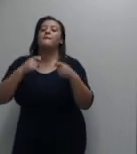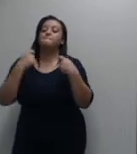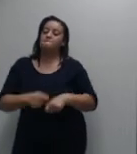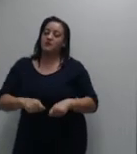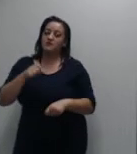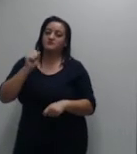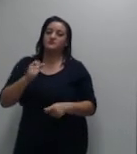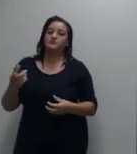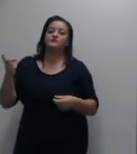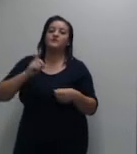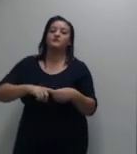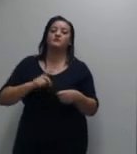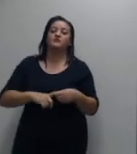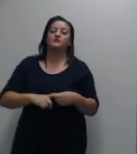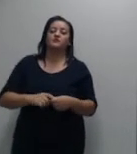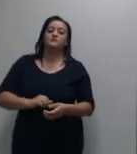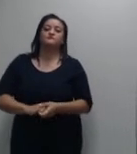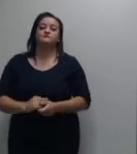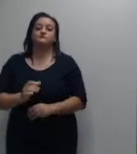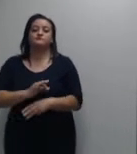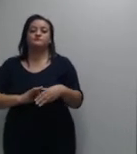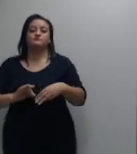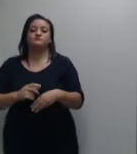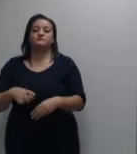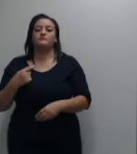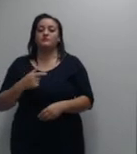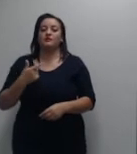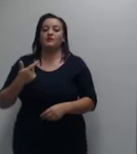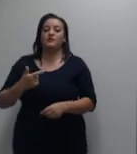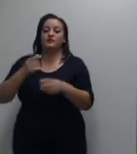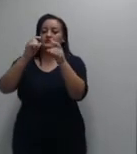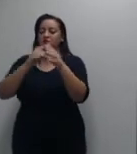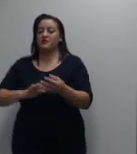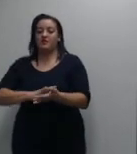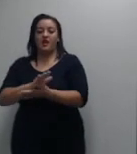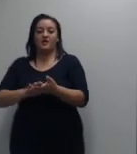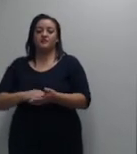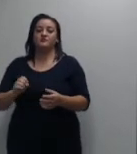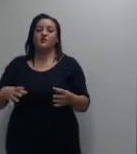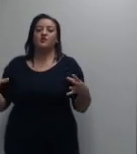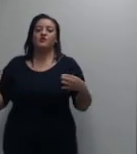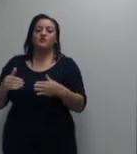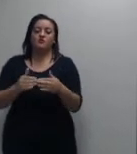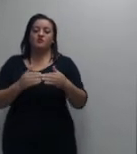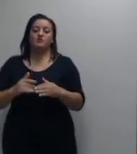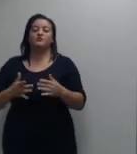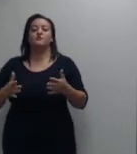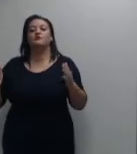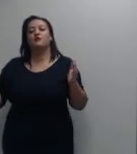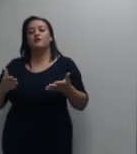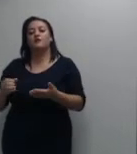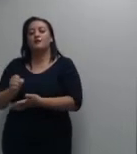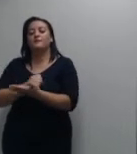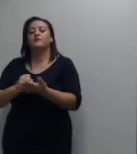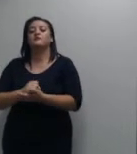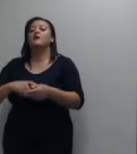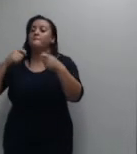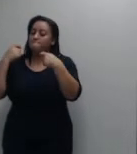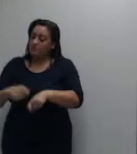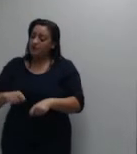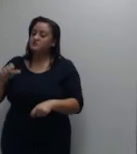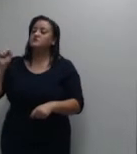voltamos eu nem mais digitar acompanha Então eu estou agora baseado o que pode e pode